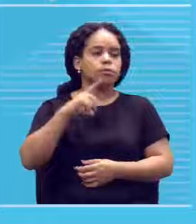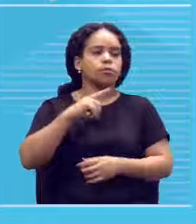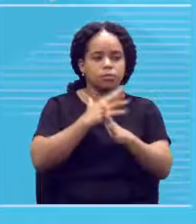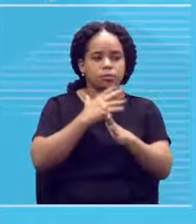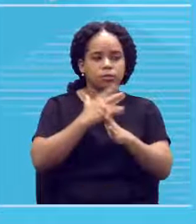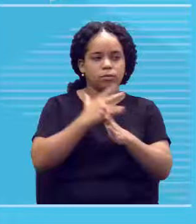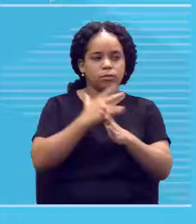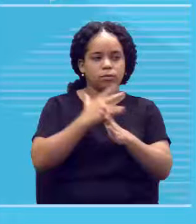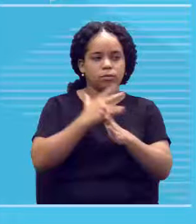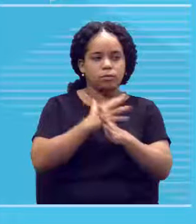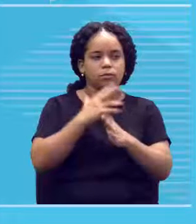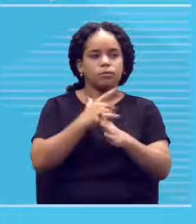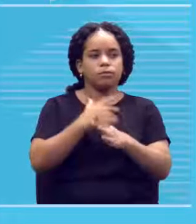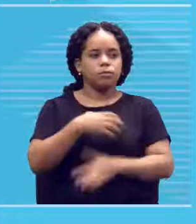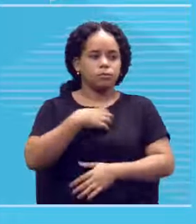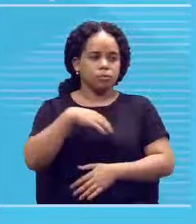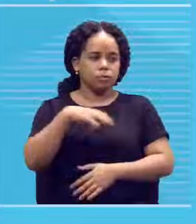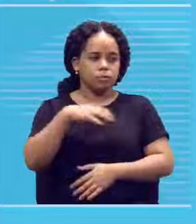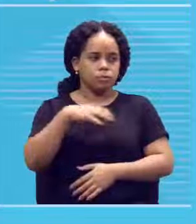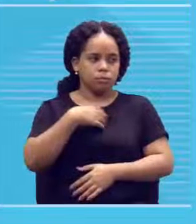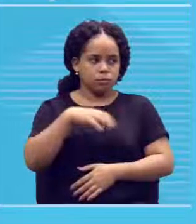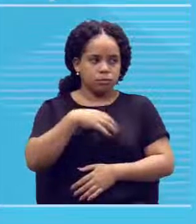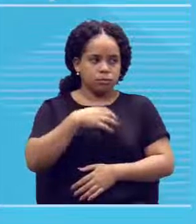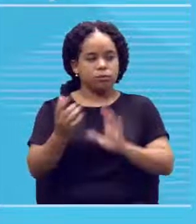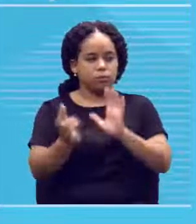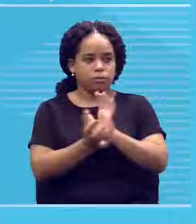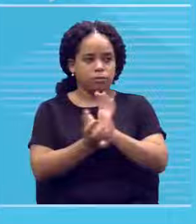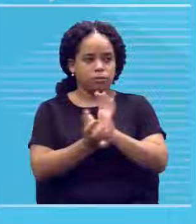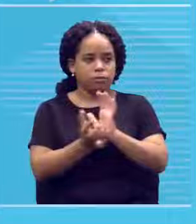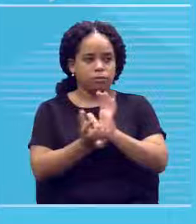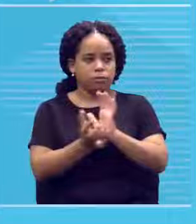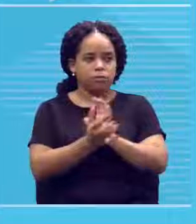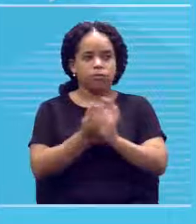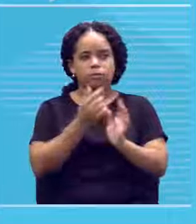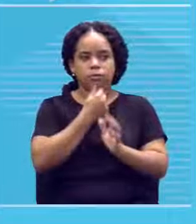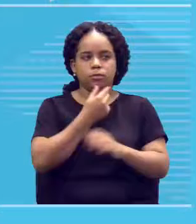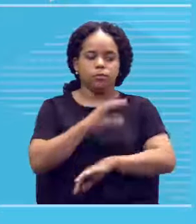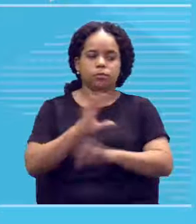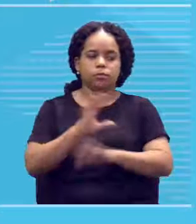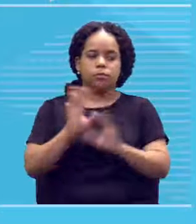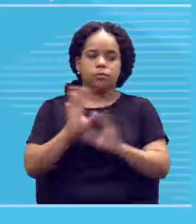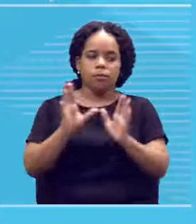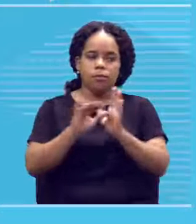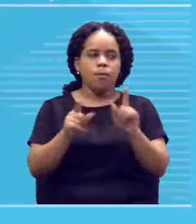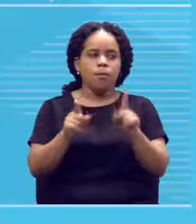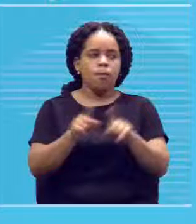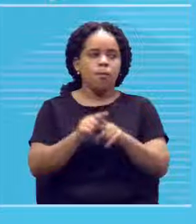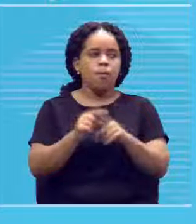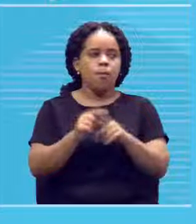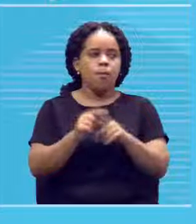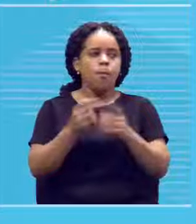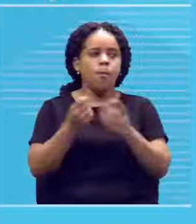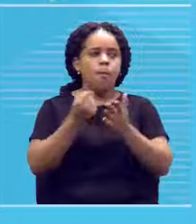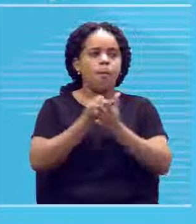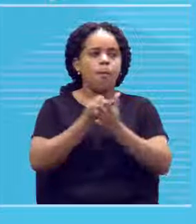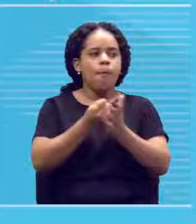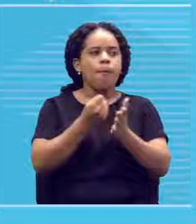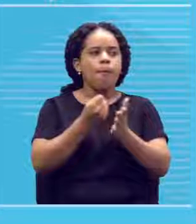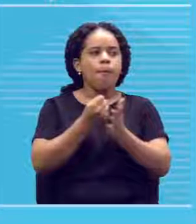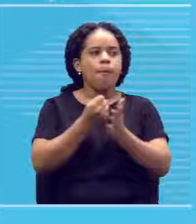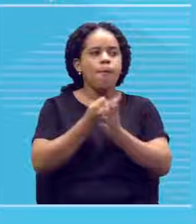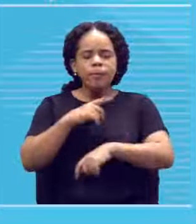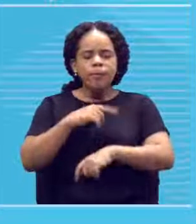as gangues dos meninos de rua que roubam e auxiliam traficantes para andar Isso aqui é uma